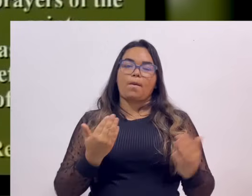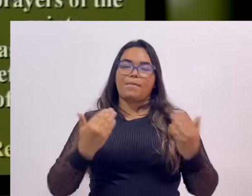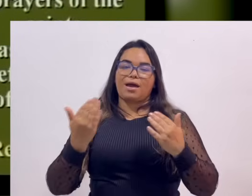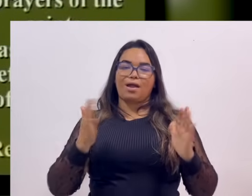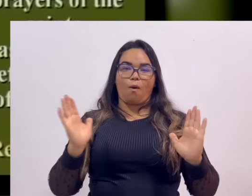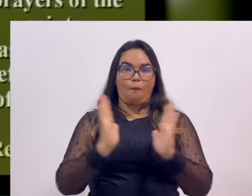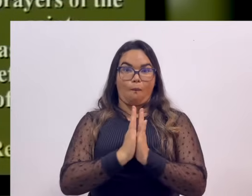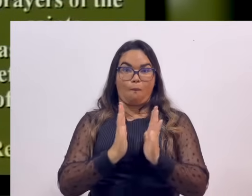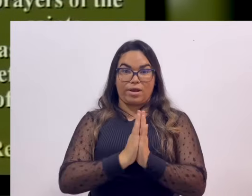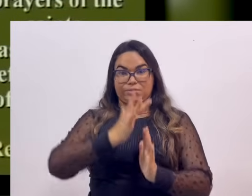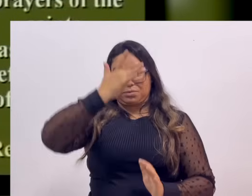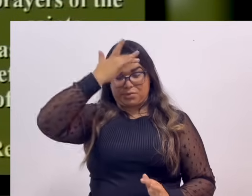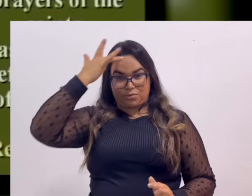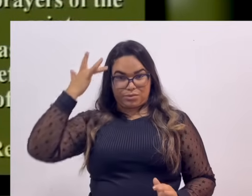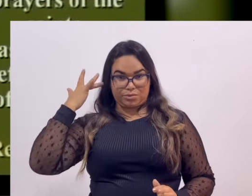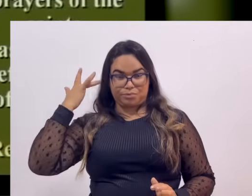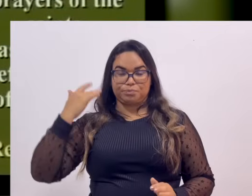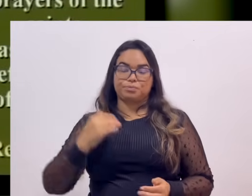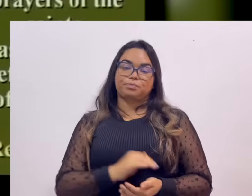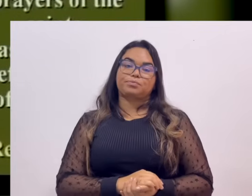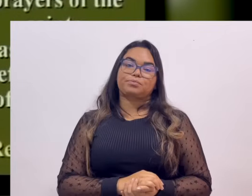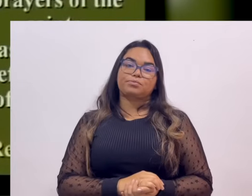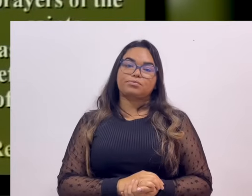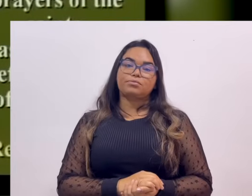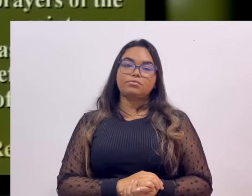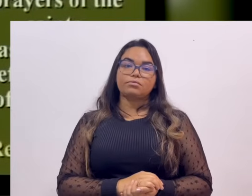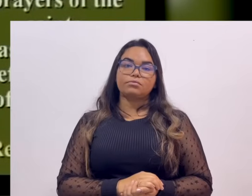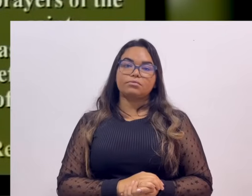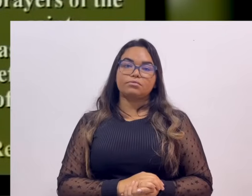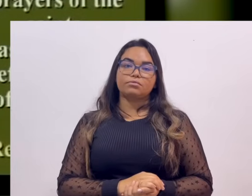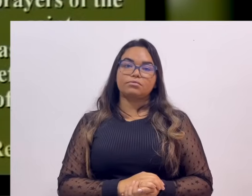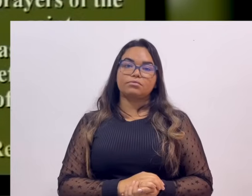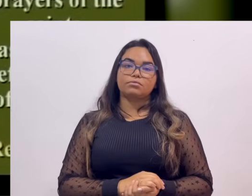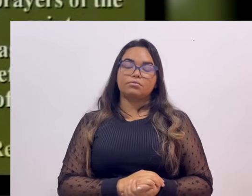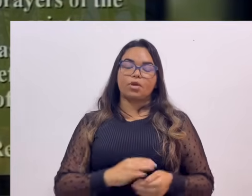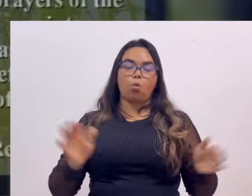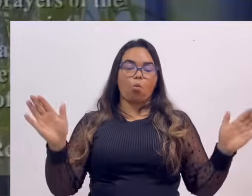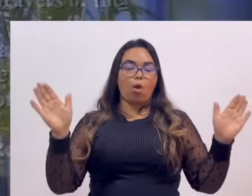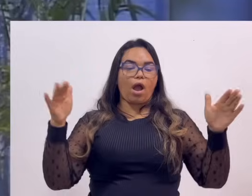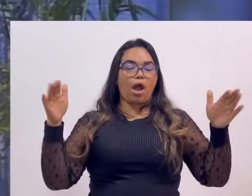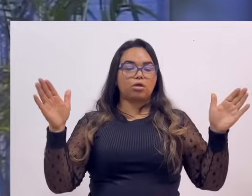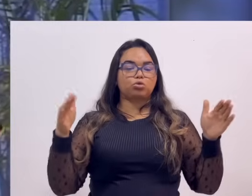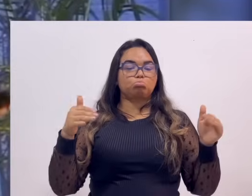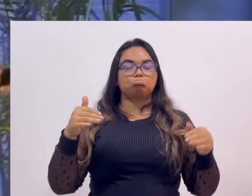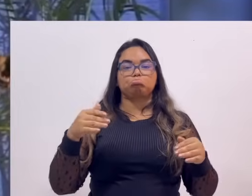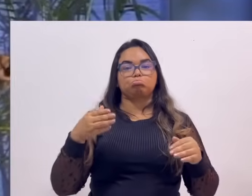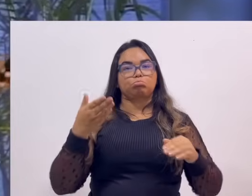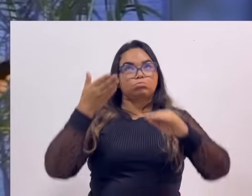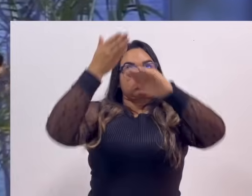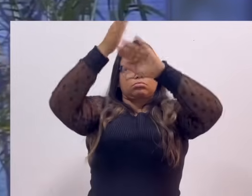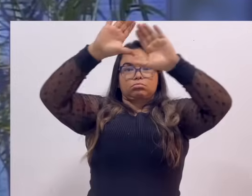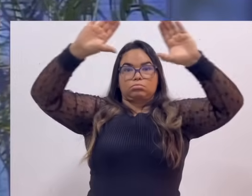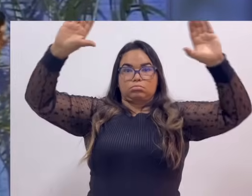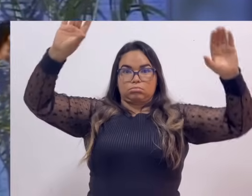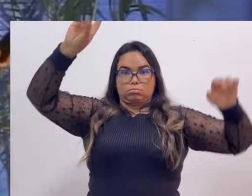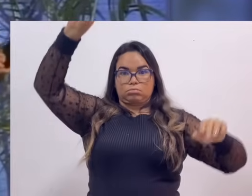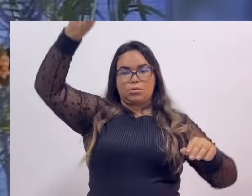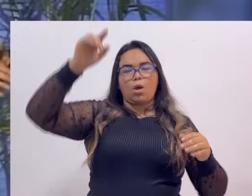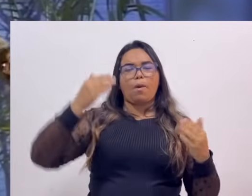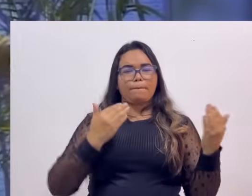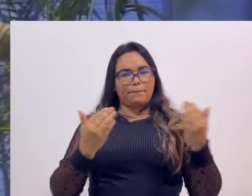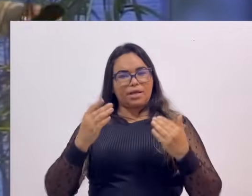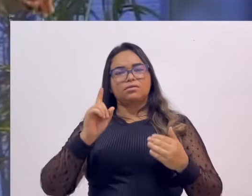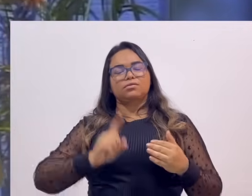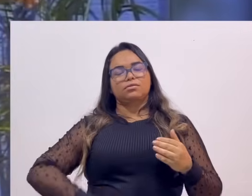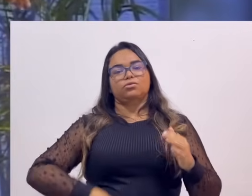as orações dos santos desde a mão do anjo até a presença de Deus e isso tinha tudo o que ver com